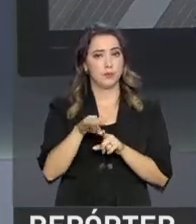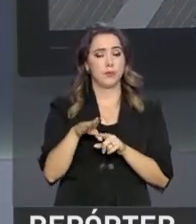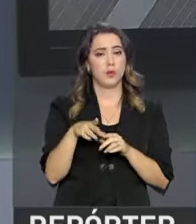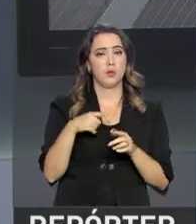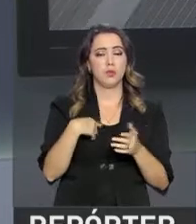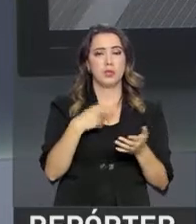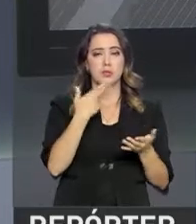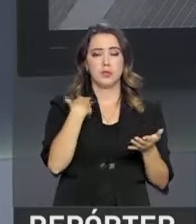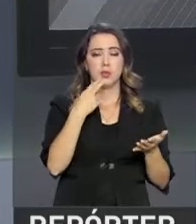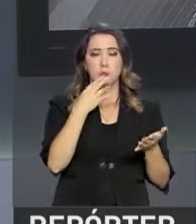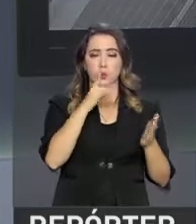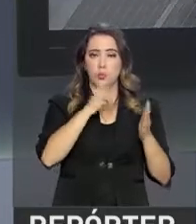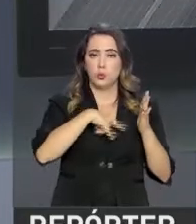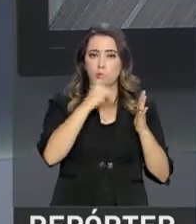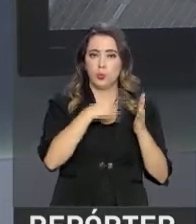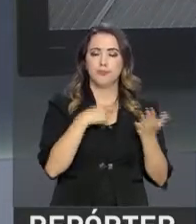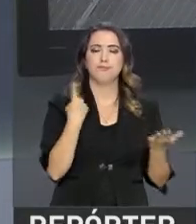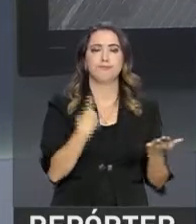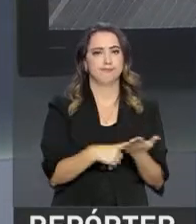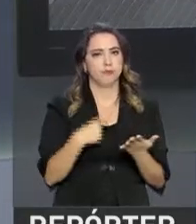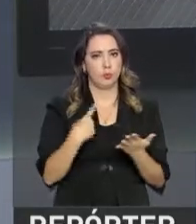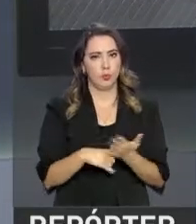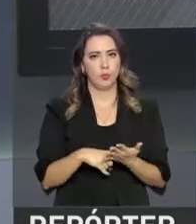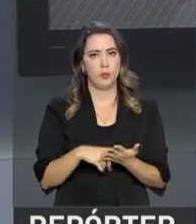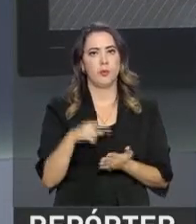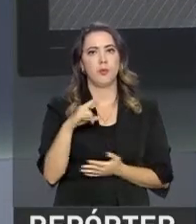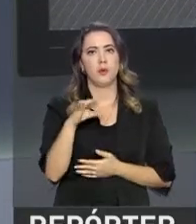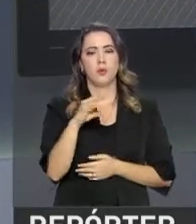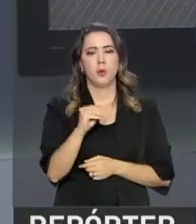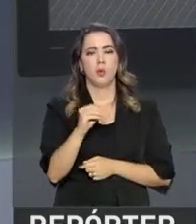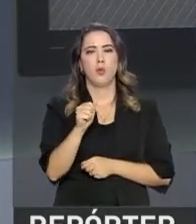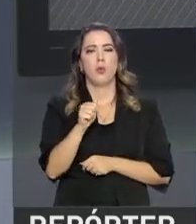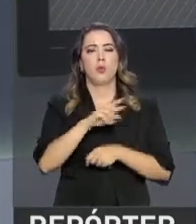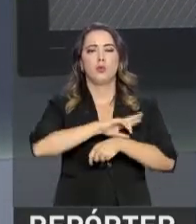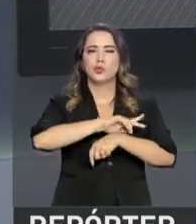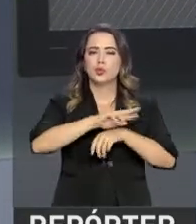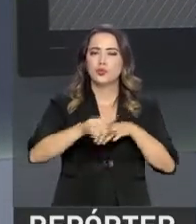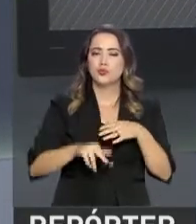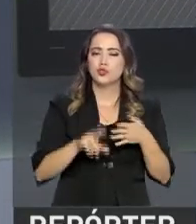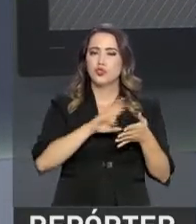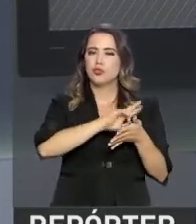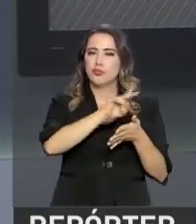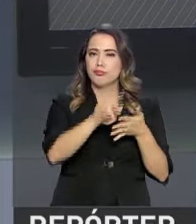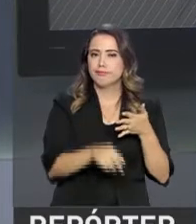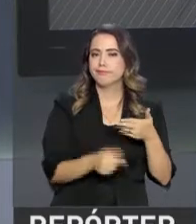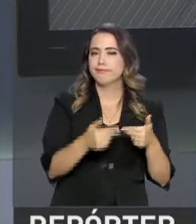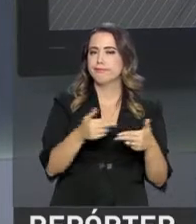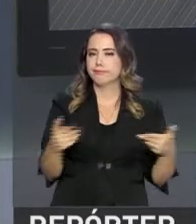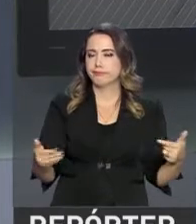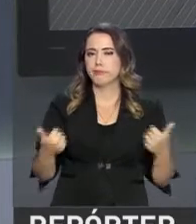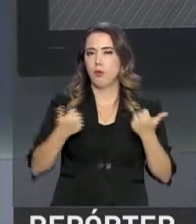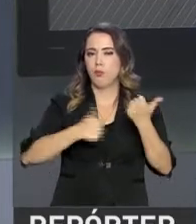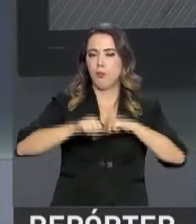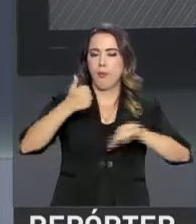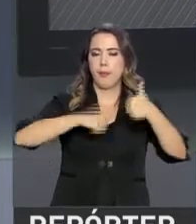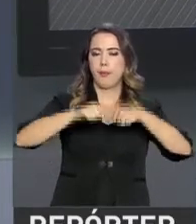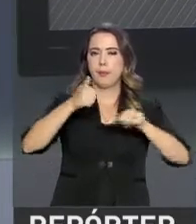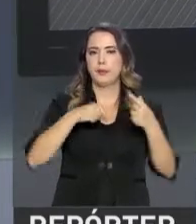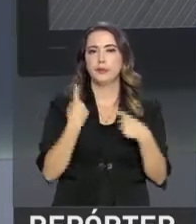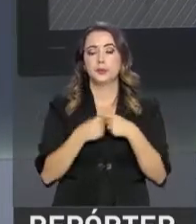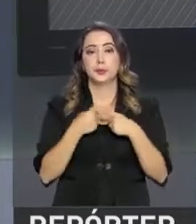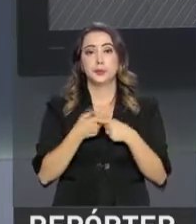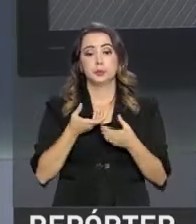do Ministério da Saúde, confirmou a contaminação do rio por alumínio, mercúrio e outras substâncias. Foram encontradas